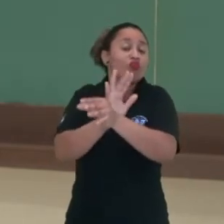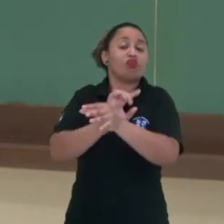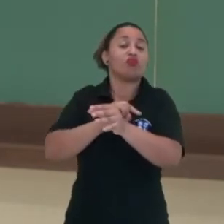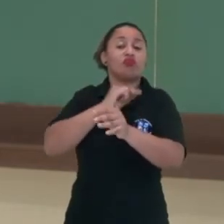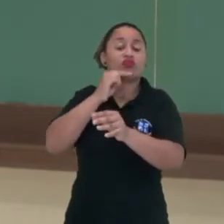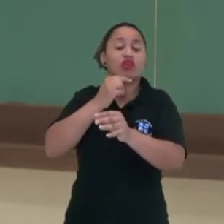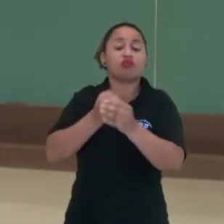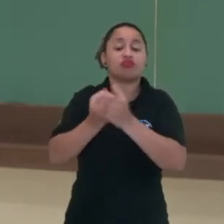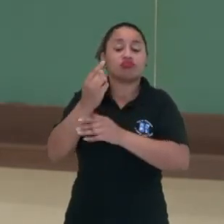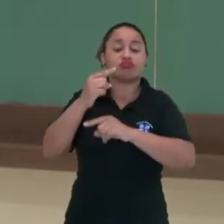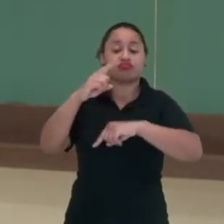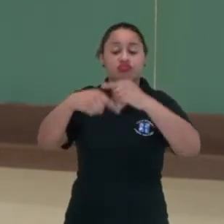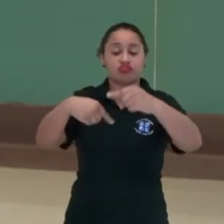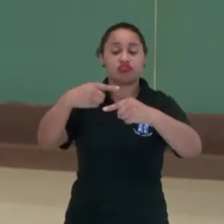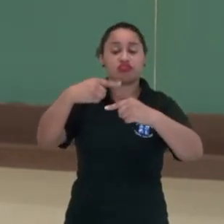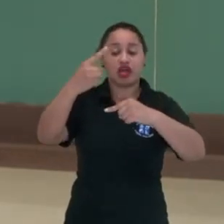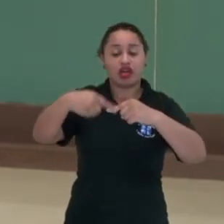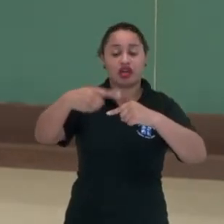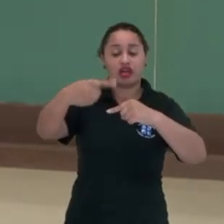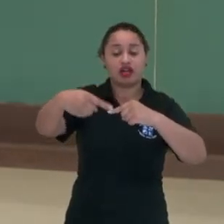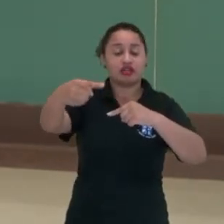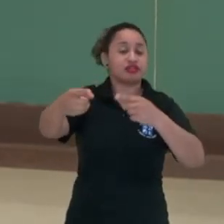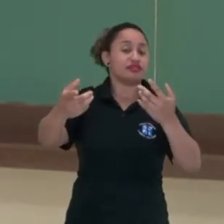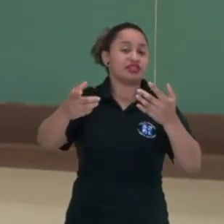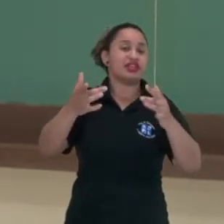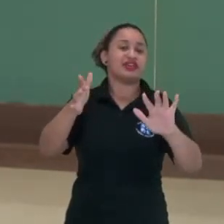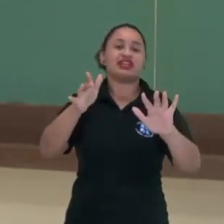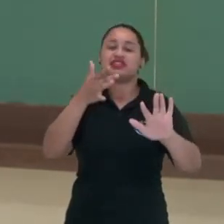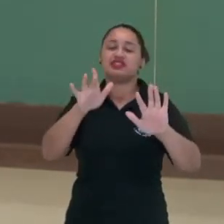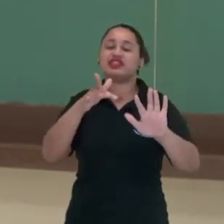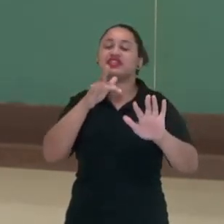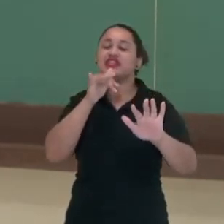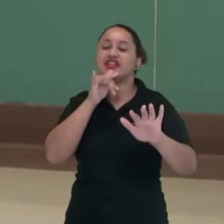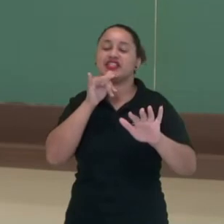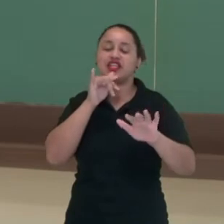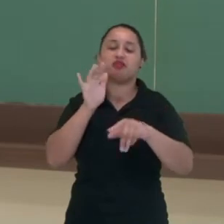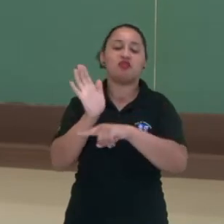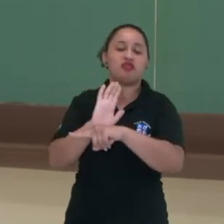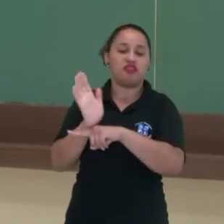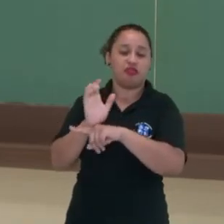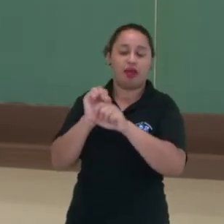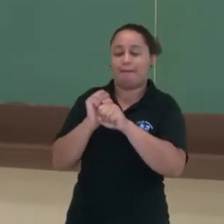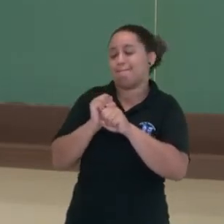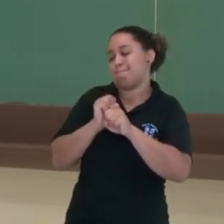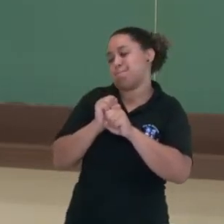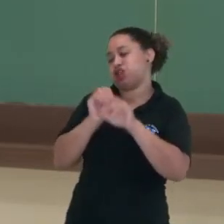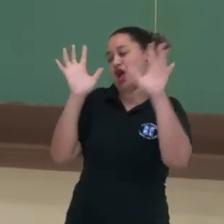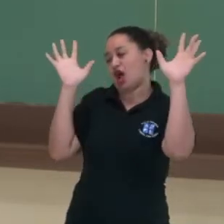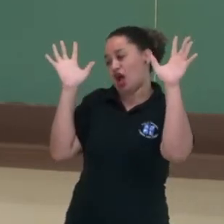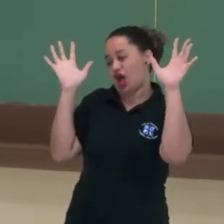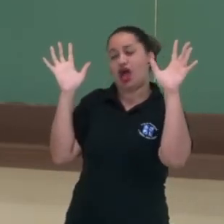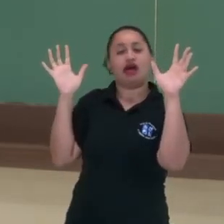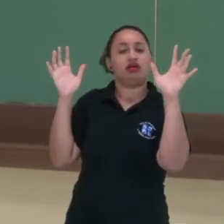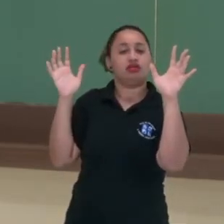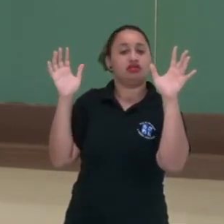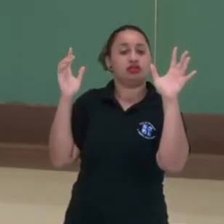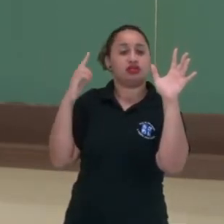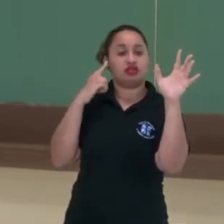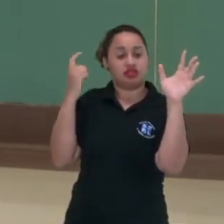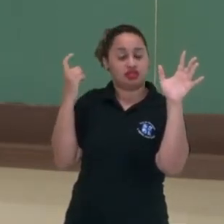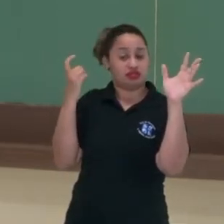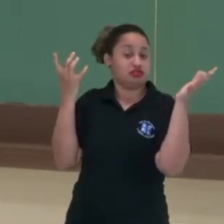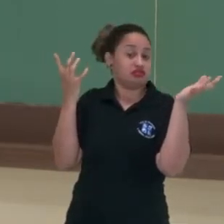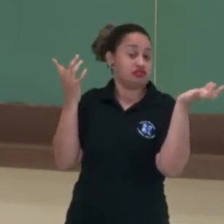não sai, você não consegue escutar. Então, naqueles filmes que tem explosões no espaço, aqueles áudios que a gente escuta, é só